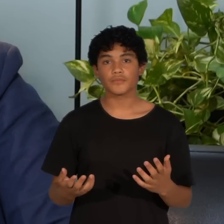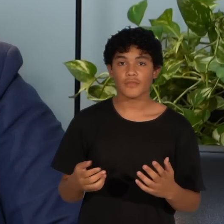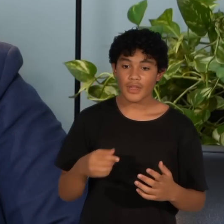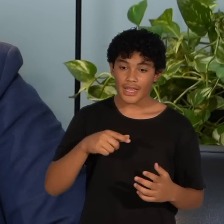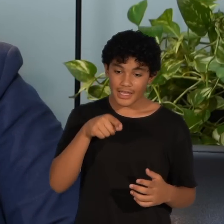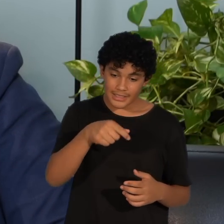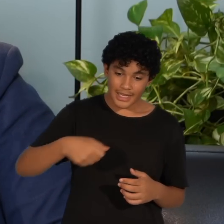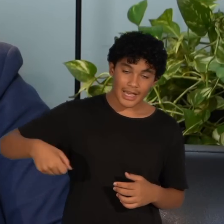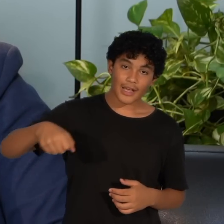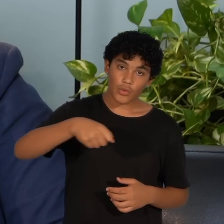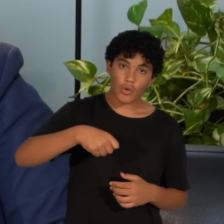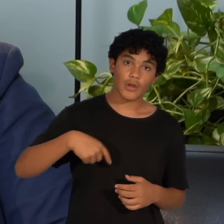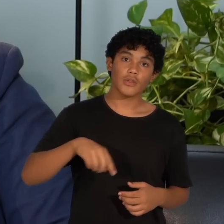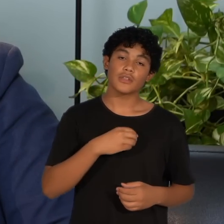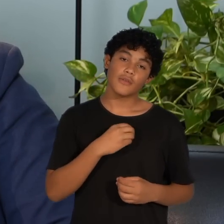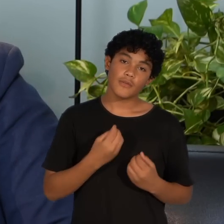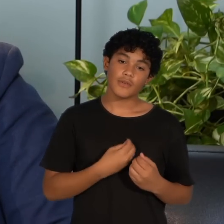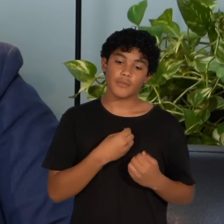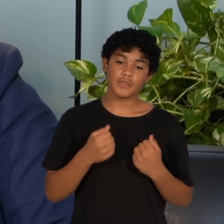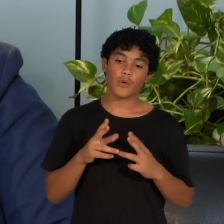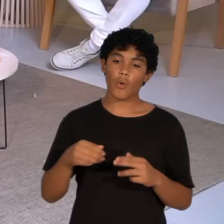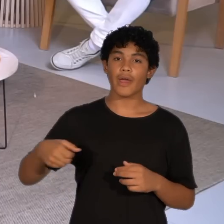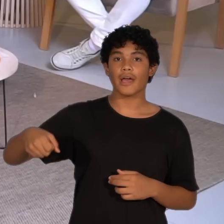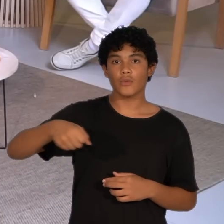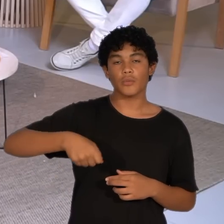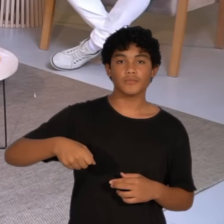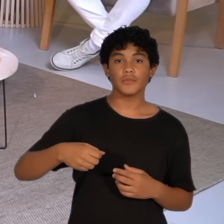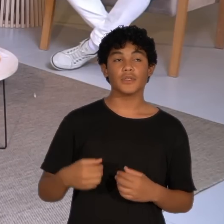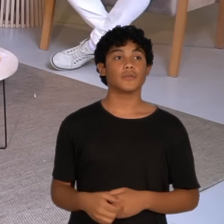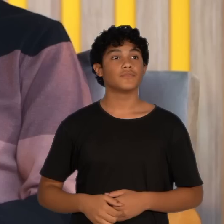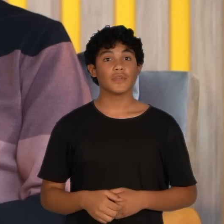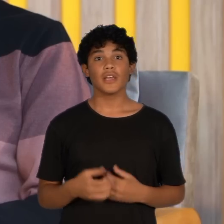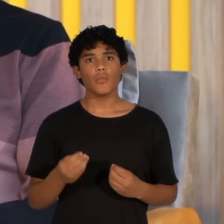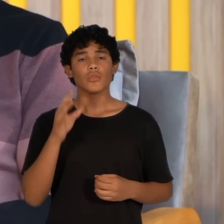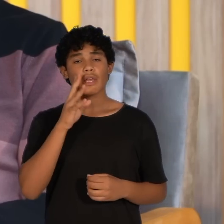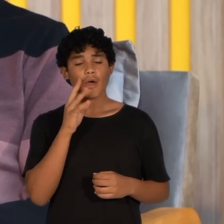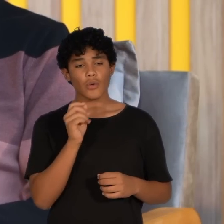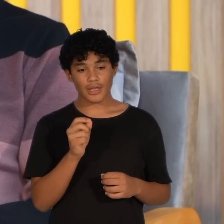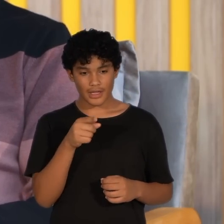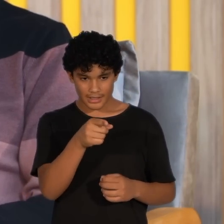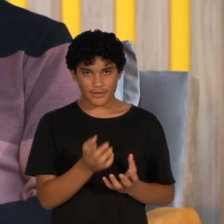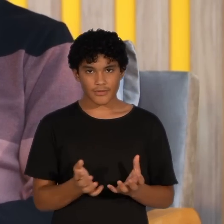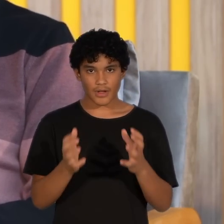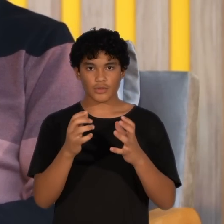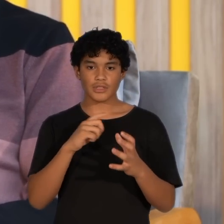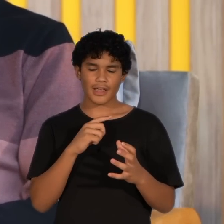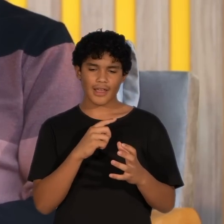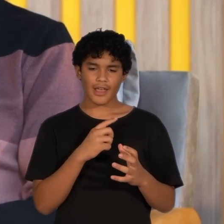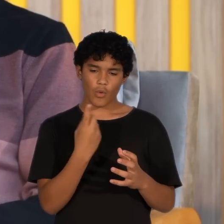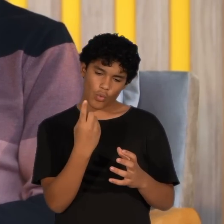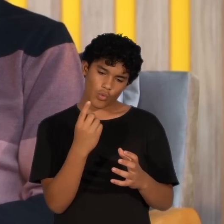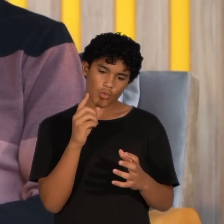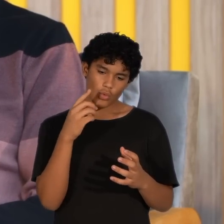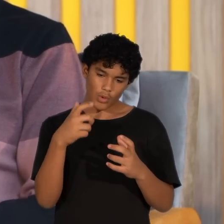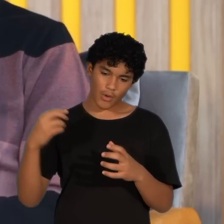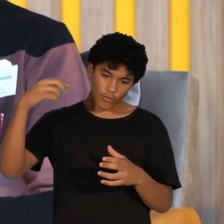música sobre isso, mas que a nossa vida seja na realidade um regador. É legal, porque tem só um local de entrada, né? E aí tem vários de